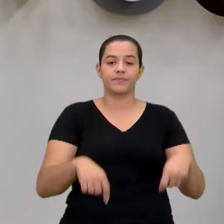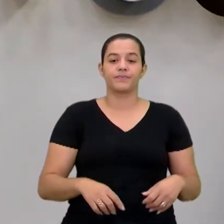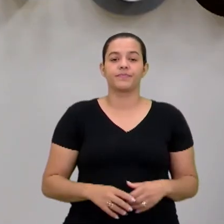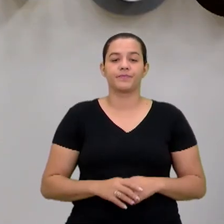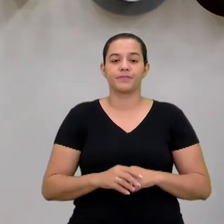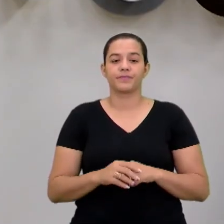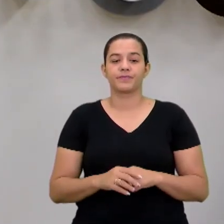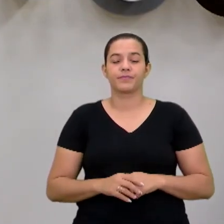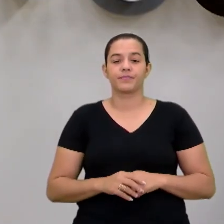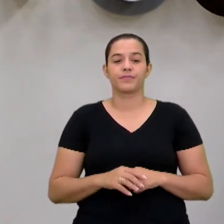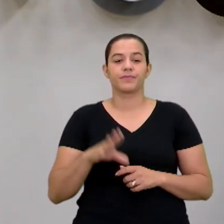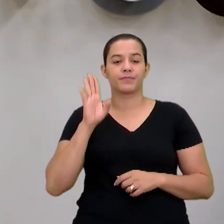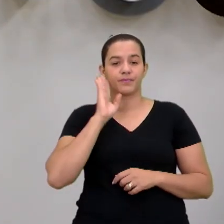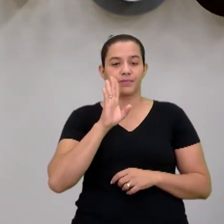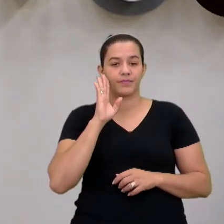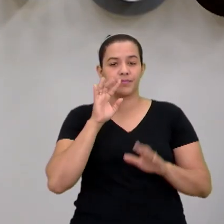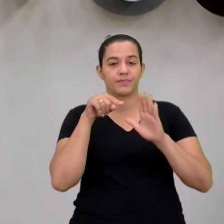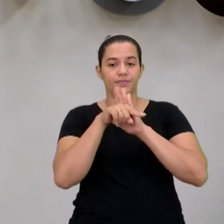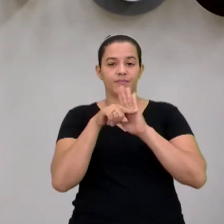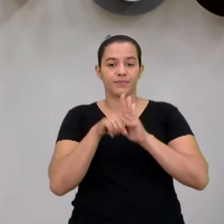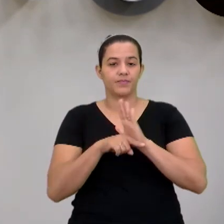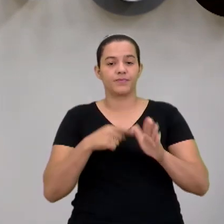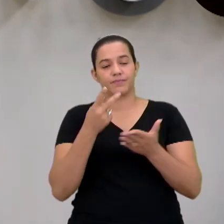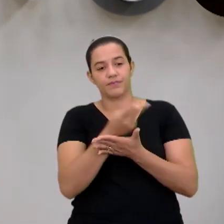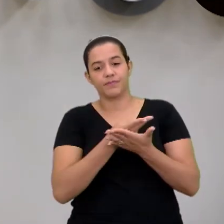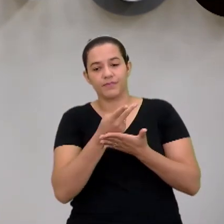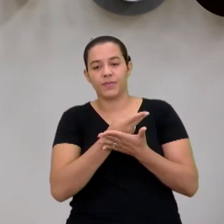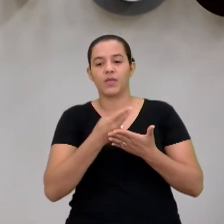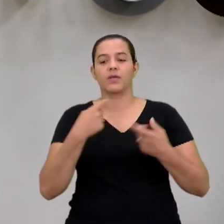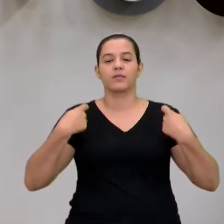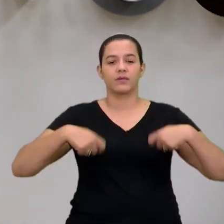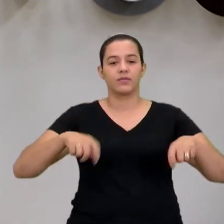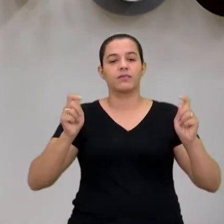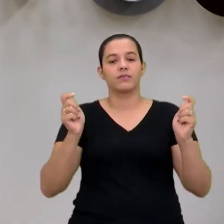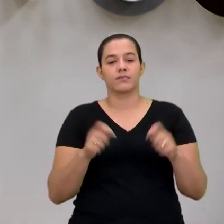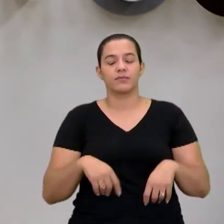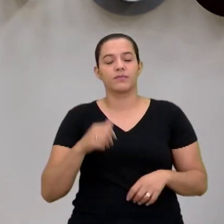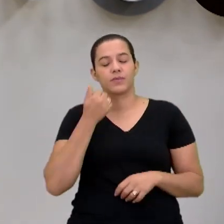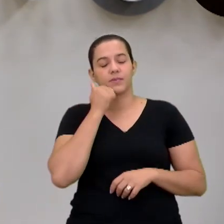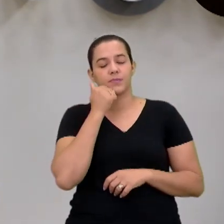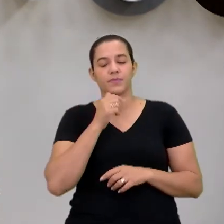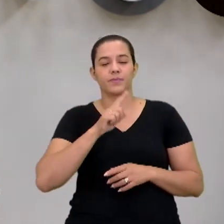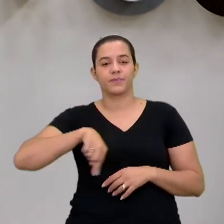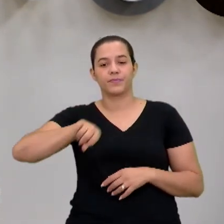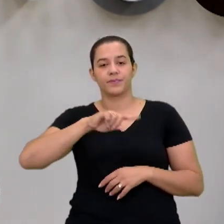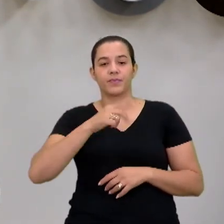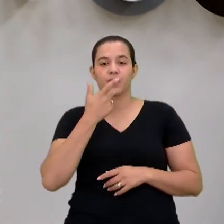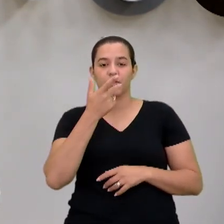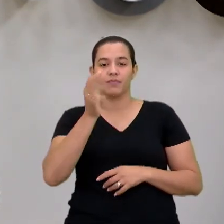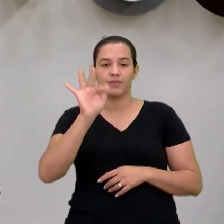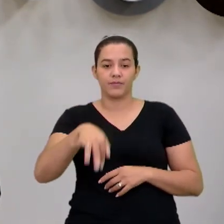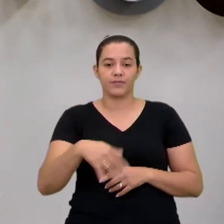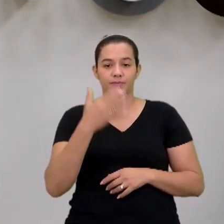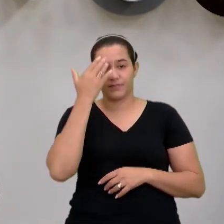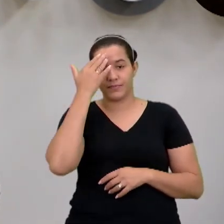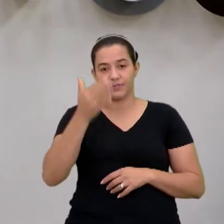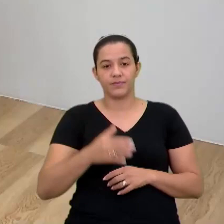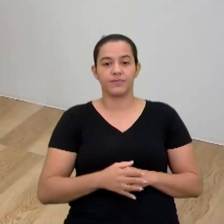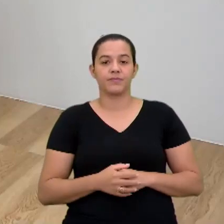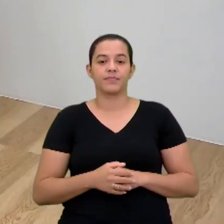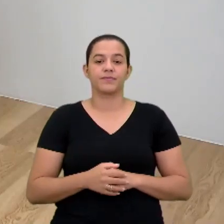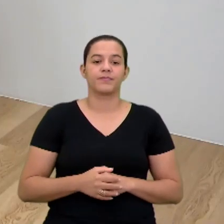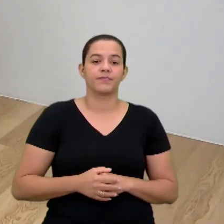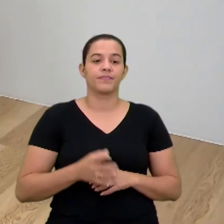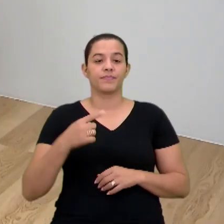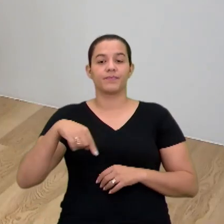retorno. apontamento. Vale a pena fazer uma investigação científica aí Exatamente. desse questionamento aí do professor no final. Muito obrigada. O reloginho tá